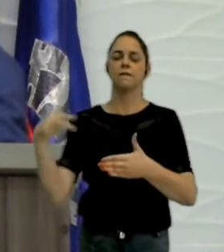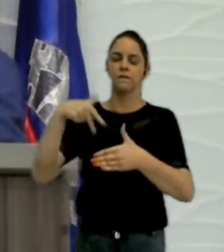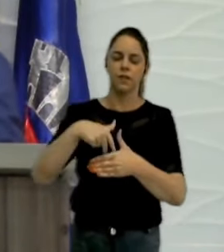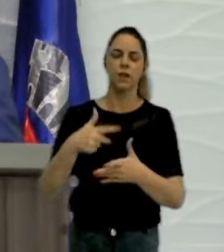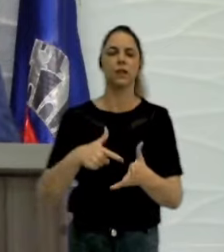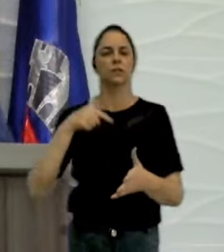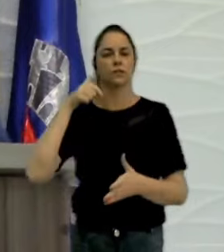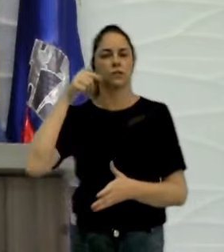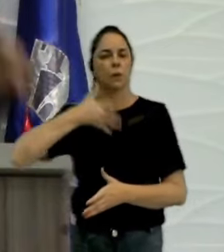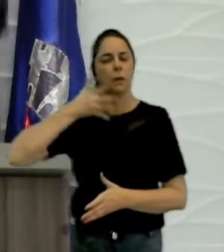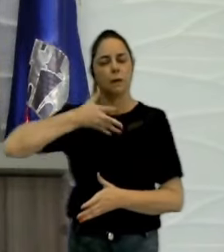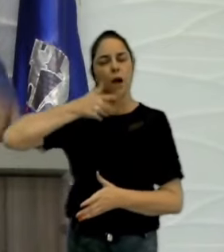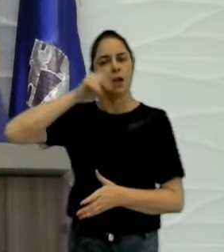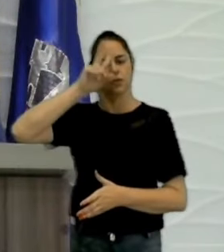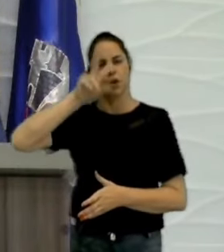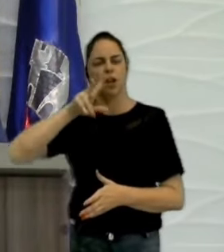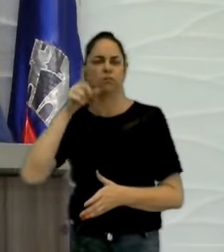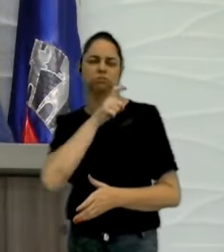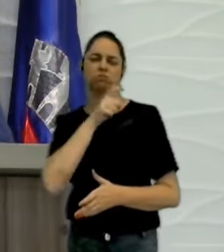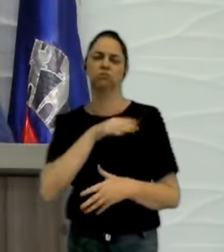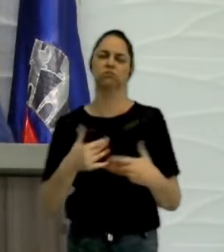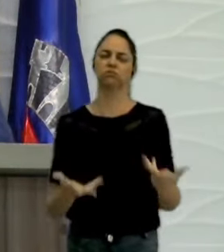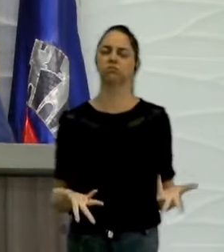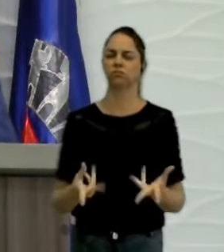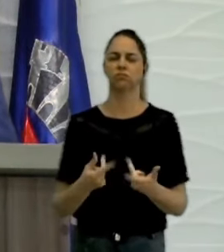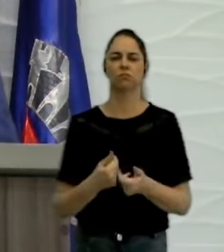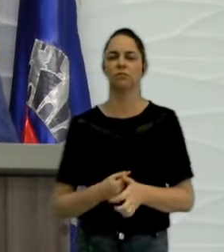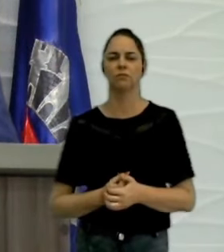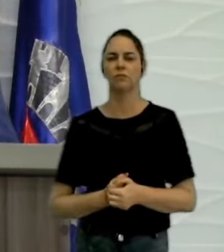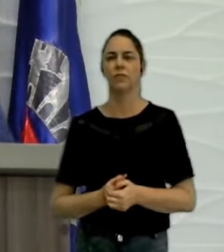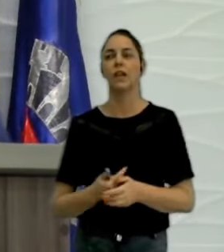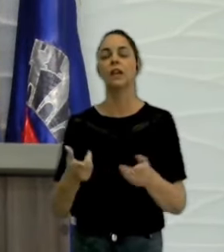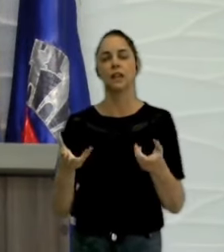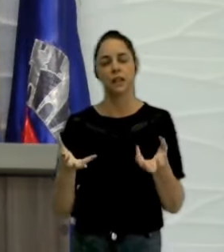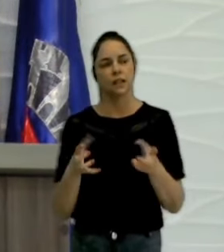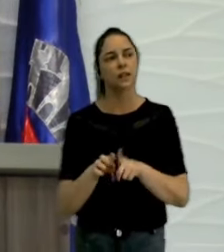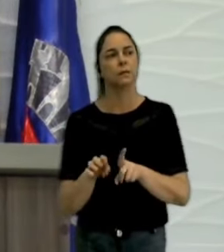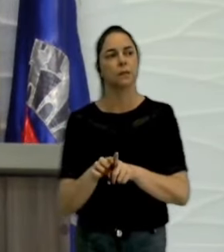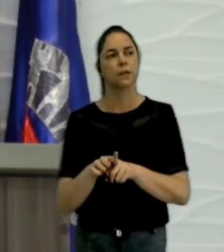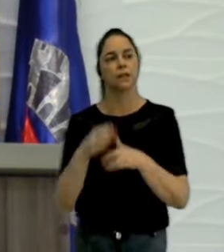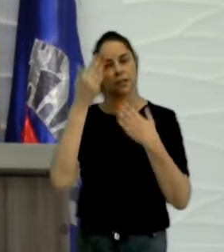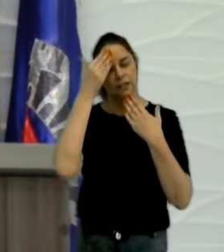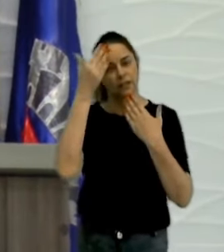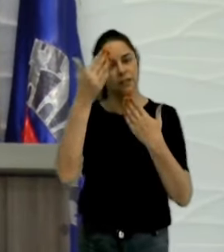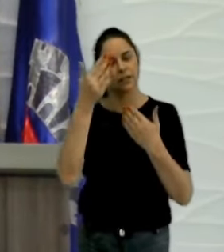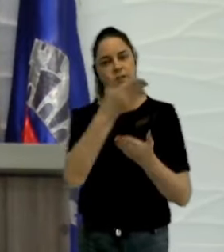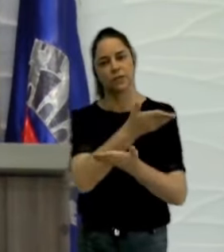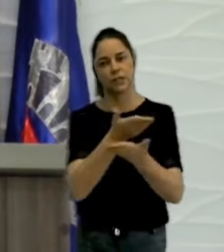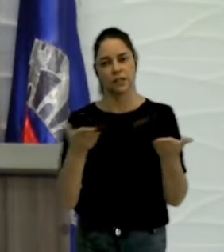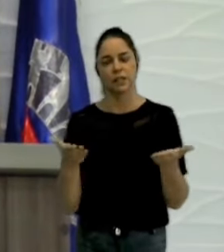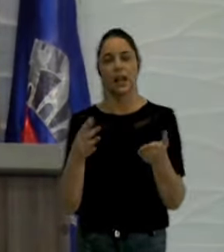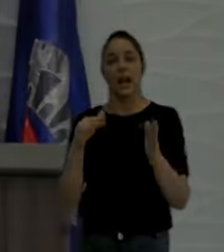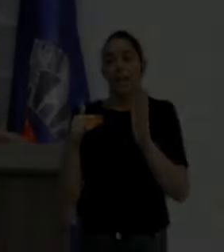não existe. Quero agradecer a vocês e na próxima quarta-feira nós estaremos aqui.